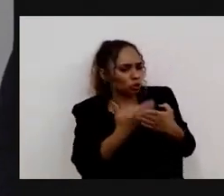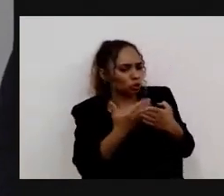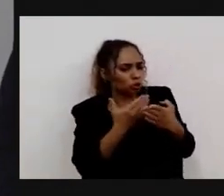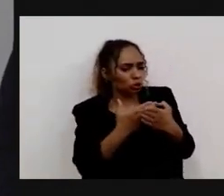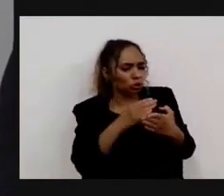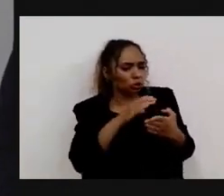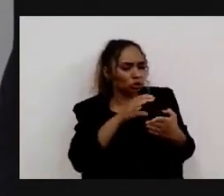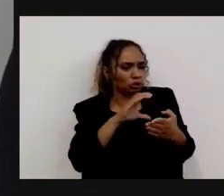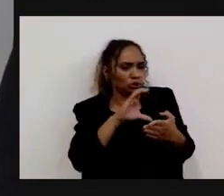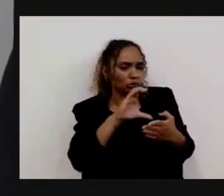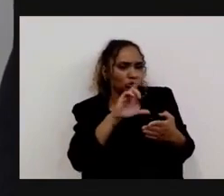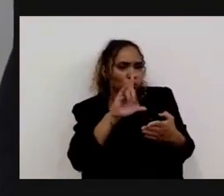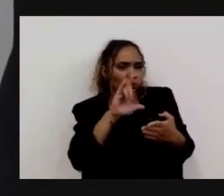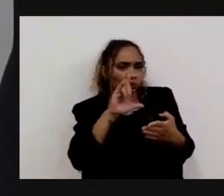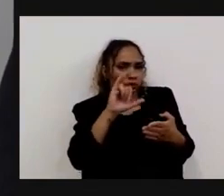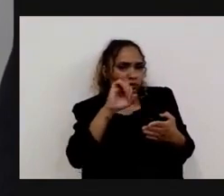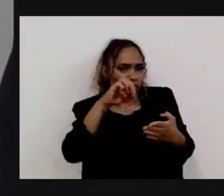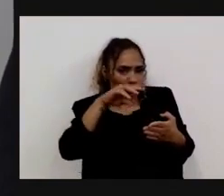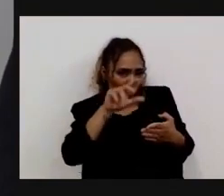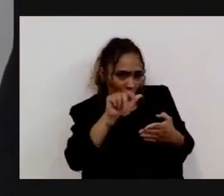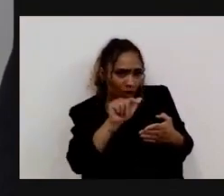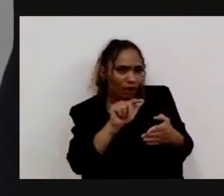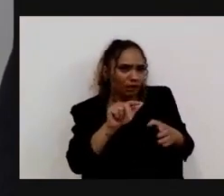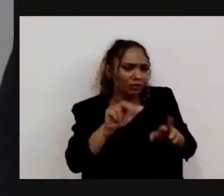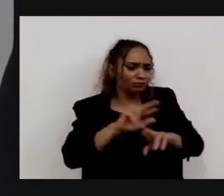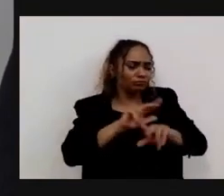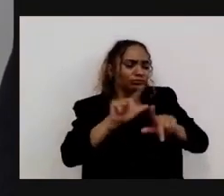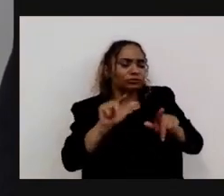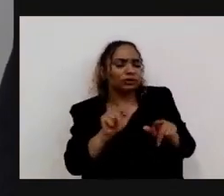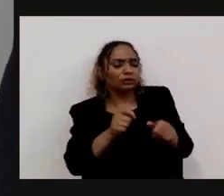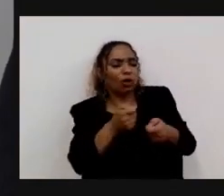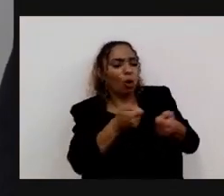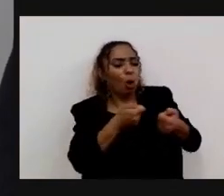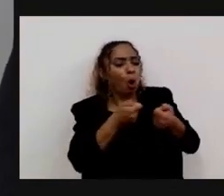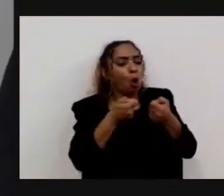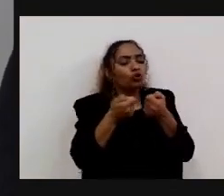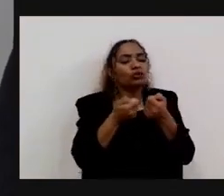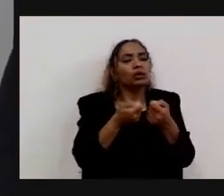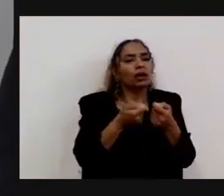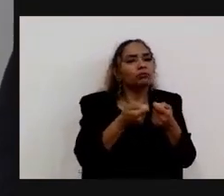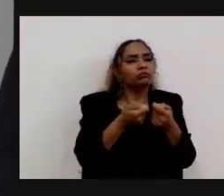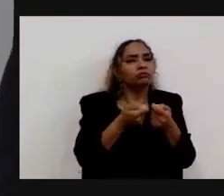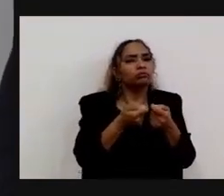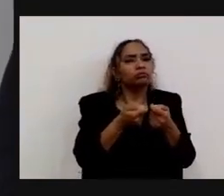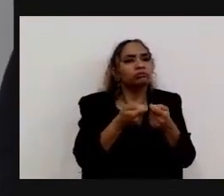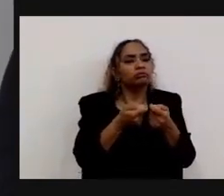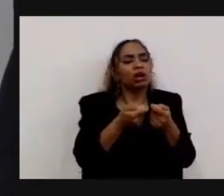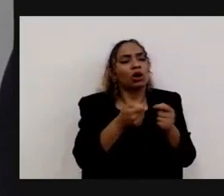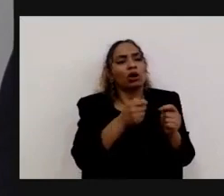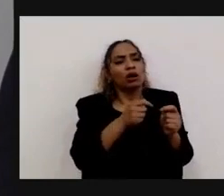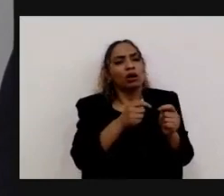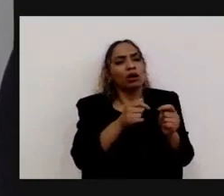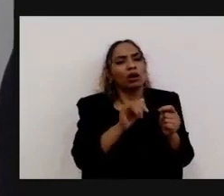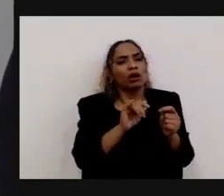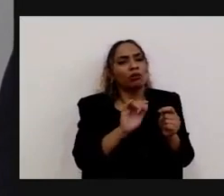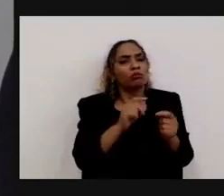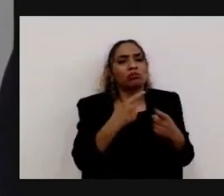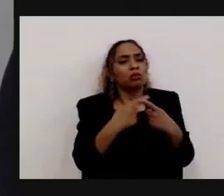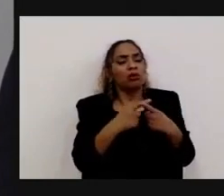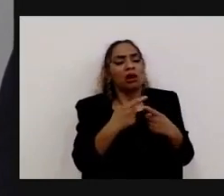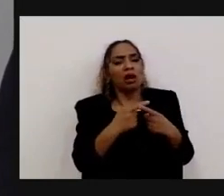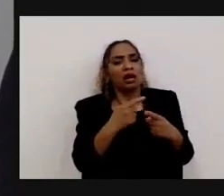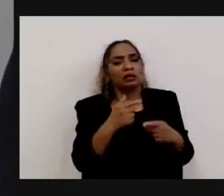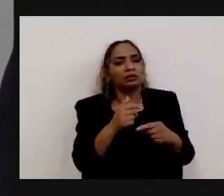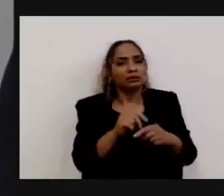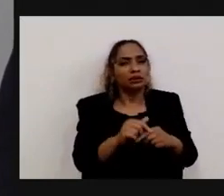e tem n variáveis que a gente não consegue controlar porque que aquele retrato era daquele jeito mas se você quer fazer uma intervenção